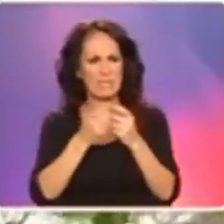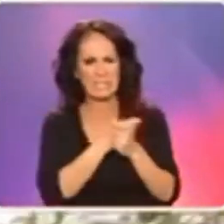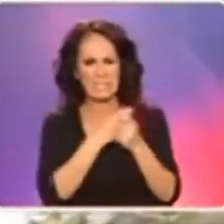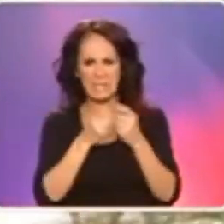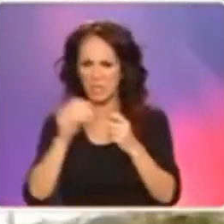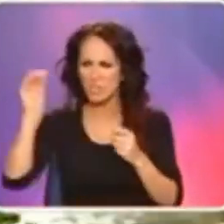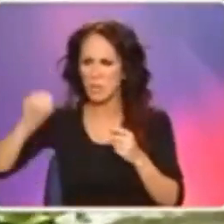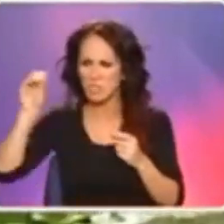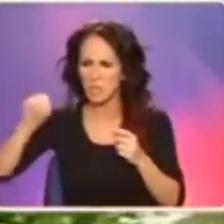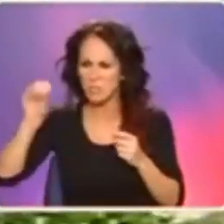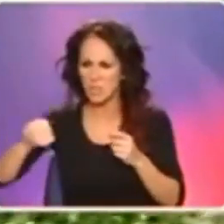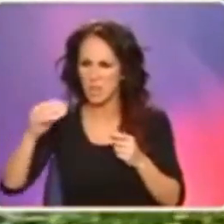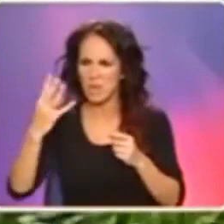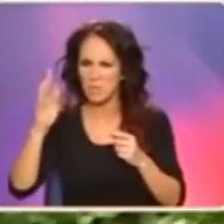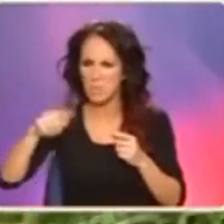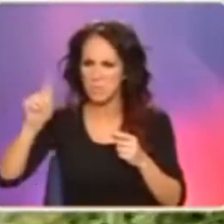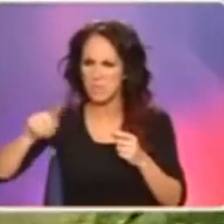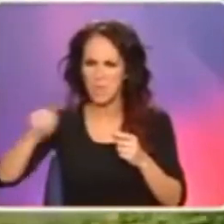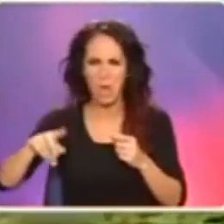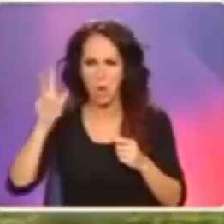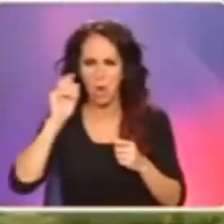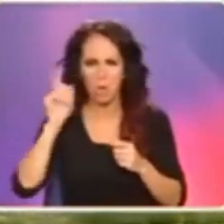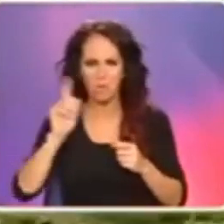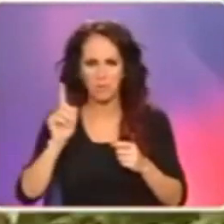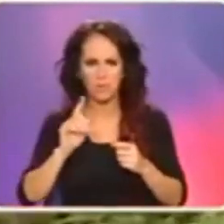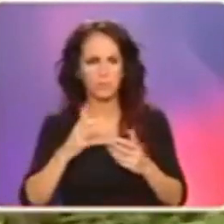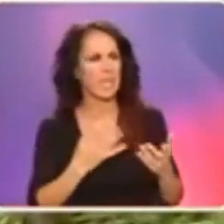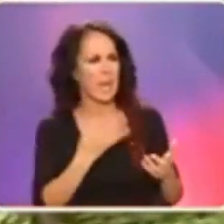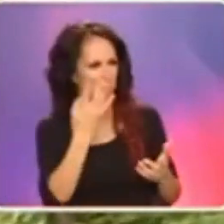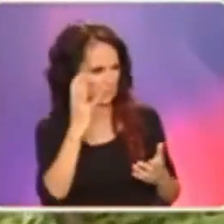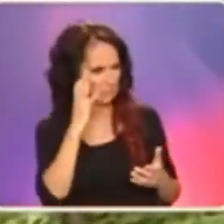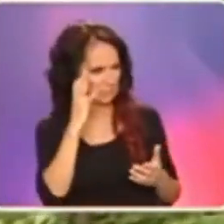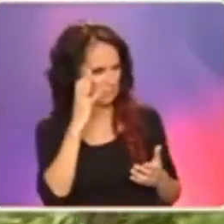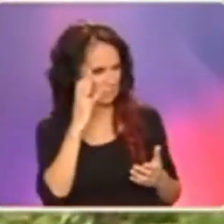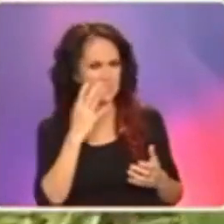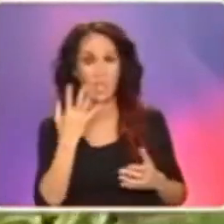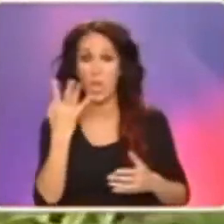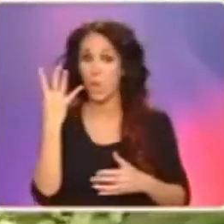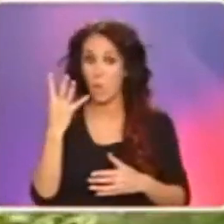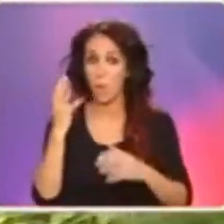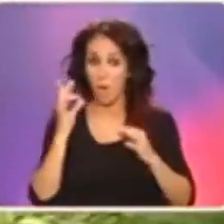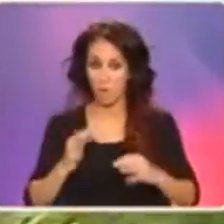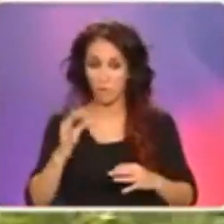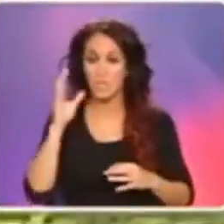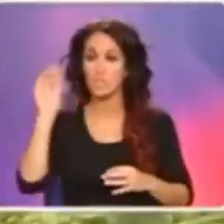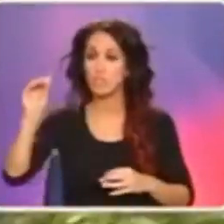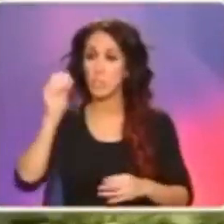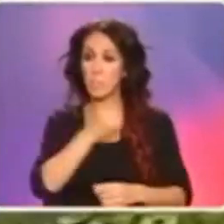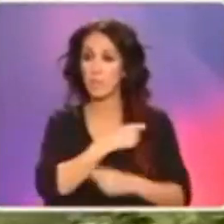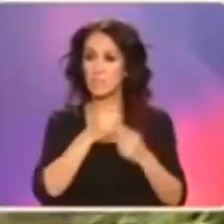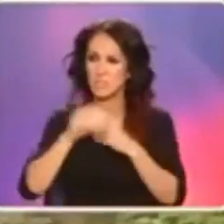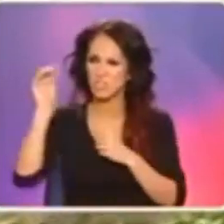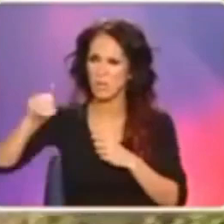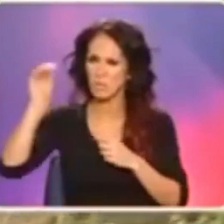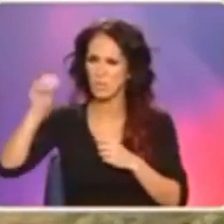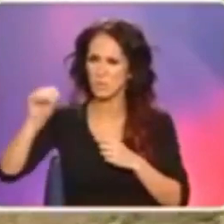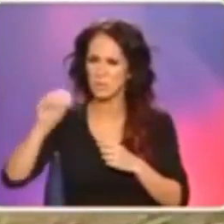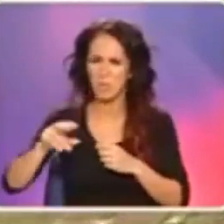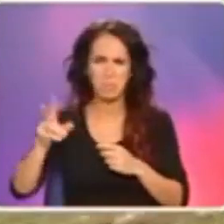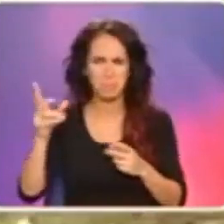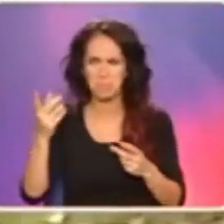me ouviu. Foi por volta das 4 da tarde. 4 horas em ponto. Eu chamei para o vizinho 4 vezes. Ele não me